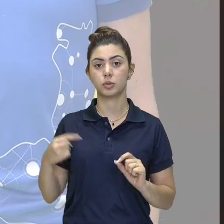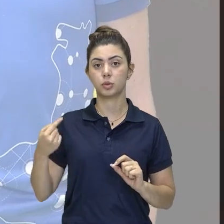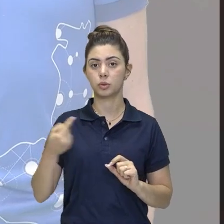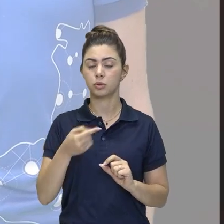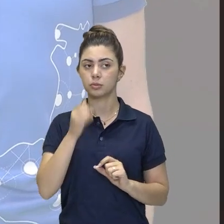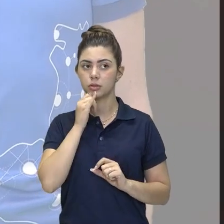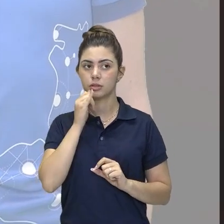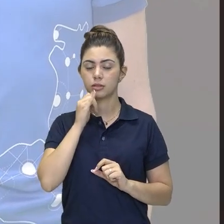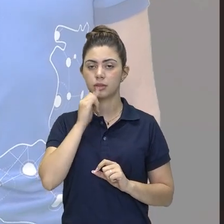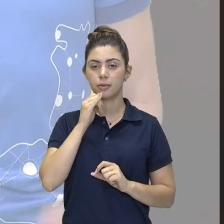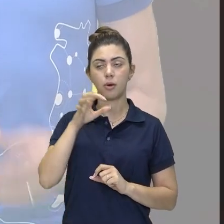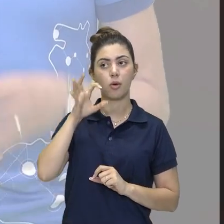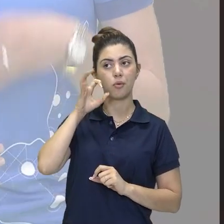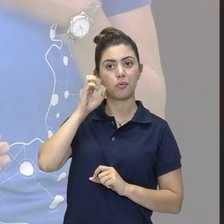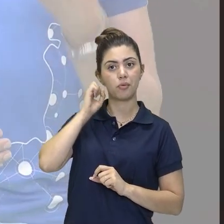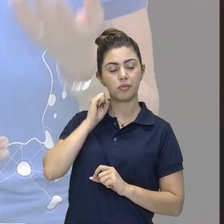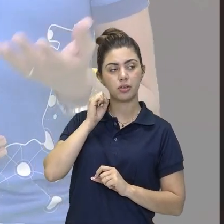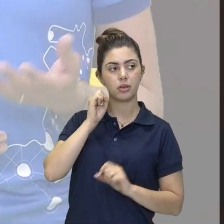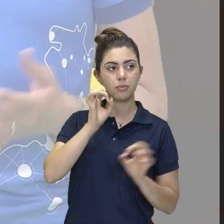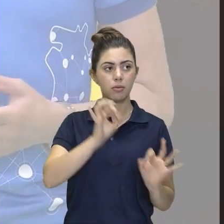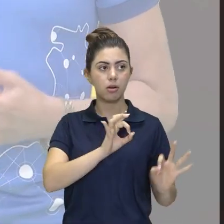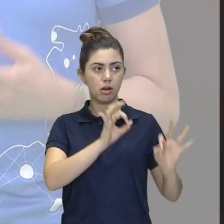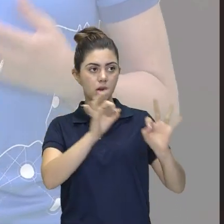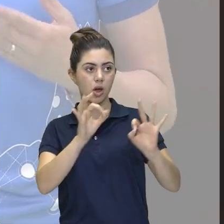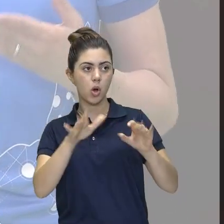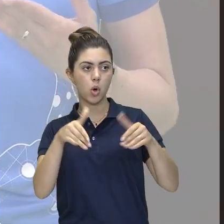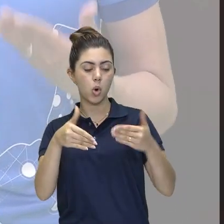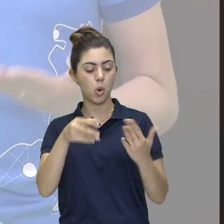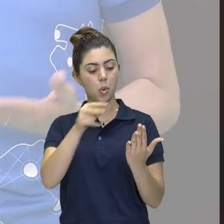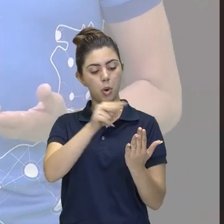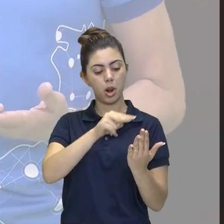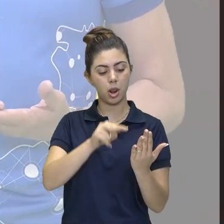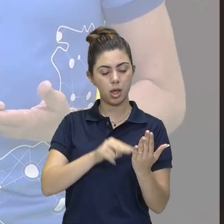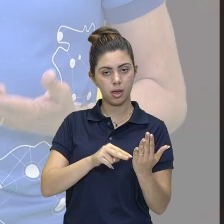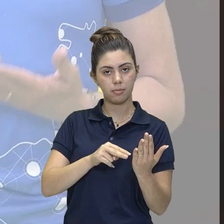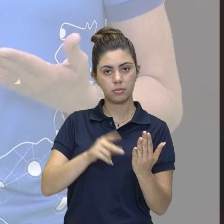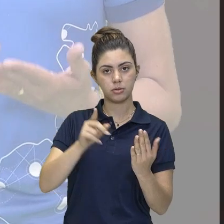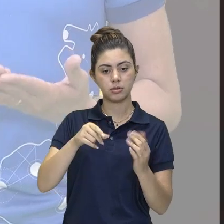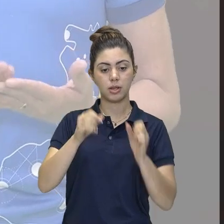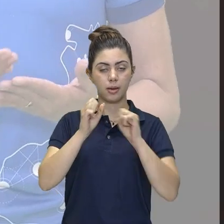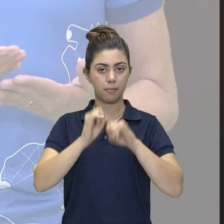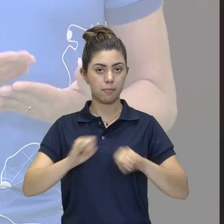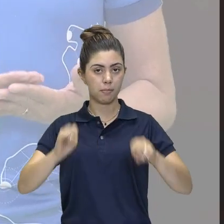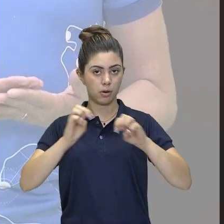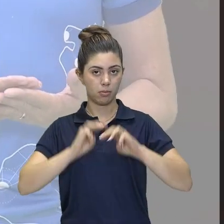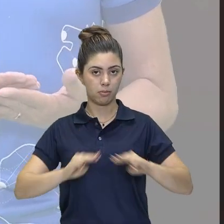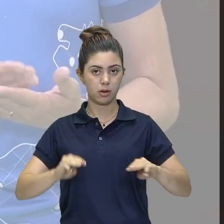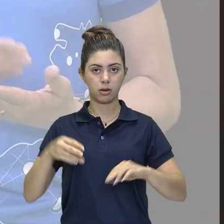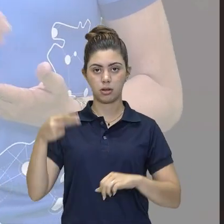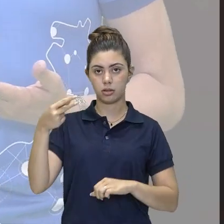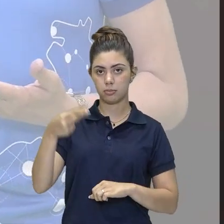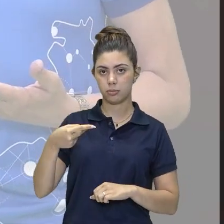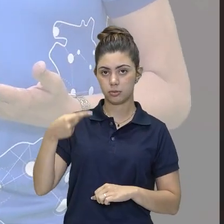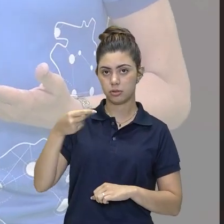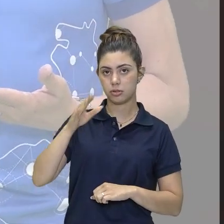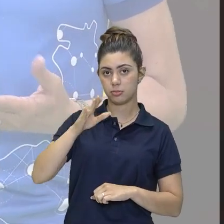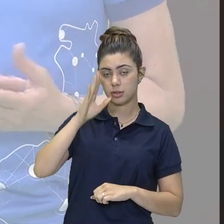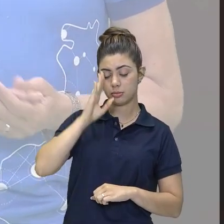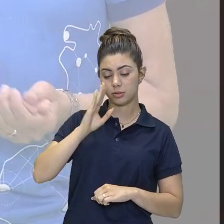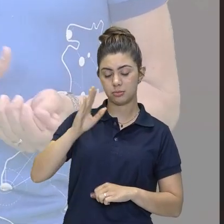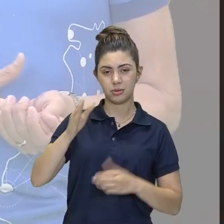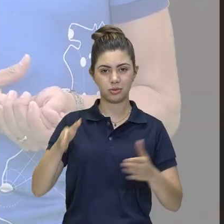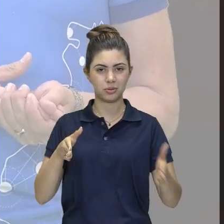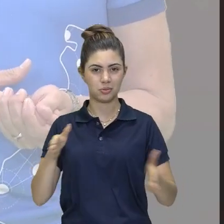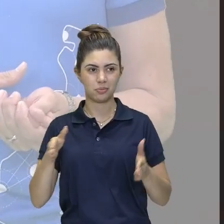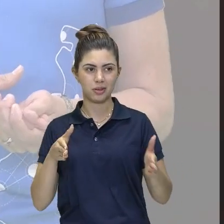ouvimos, ou vemos, ou lemos uma propaganda política, principalmente na época da